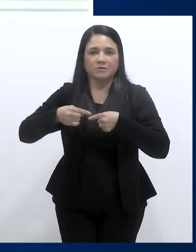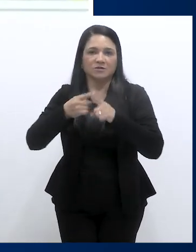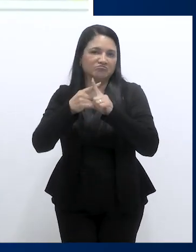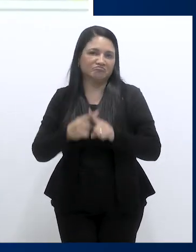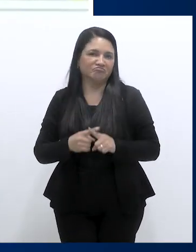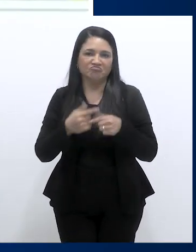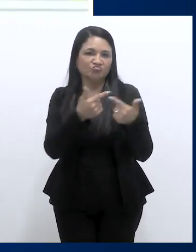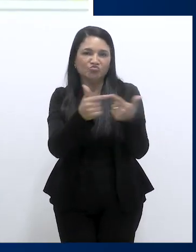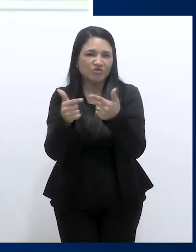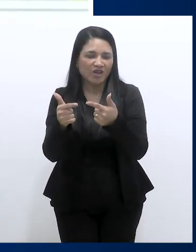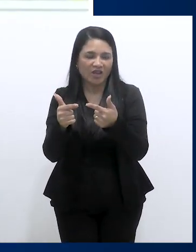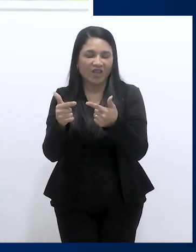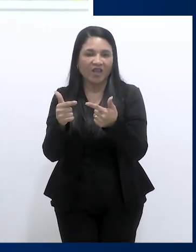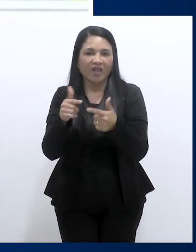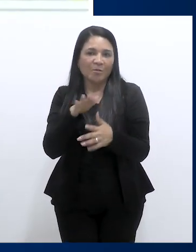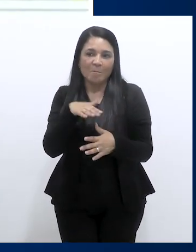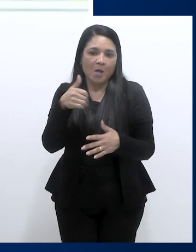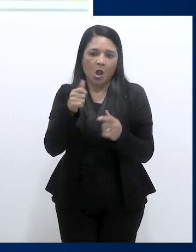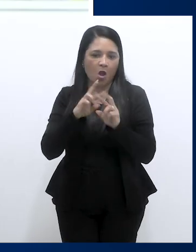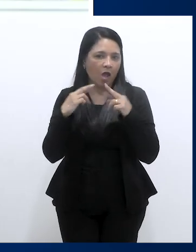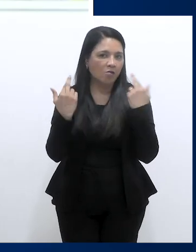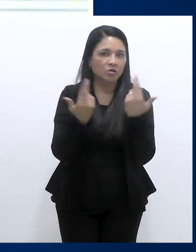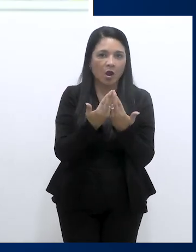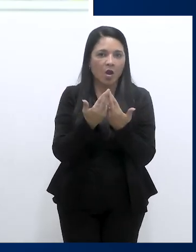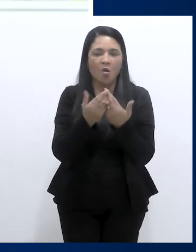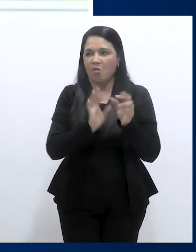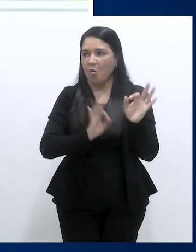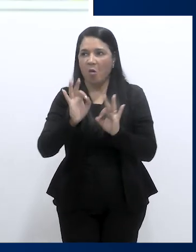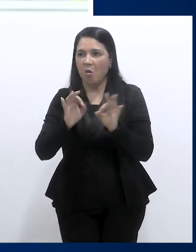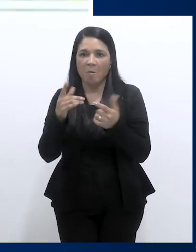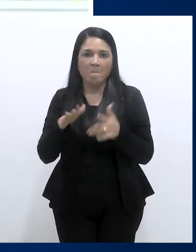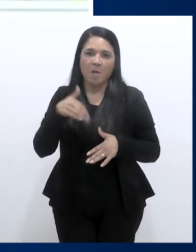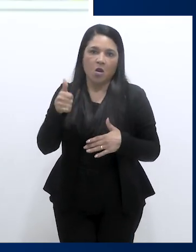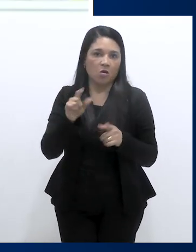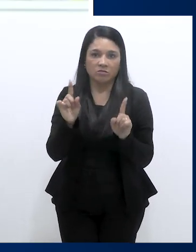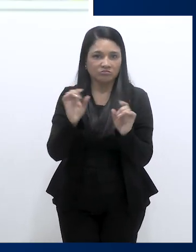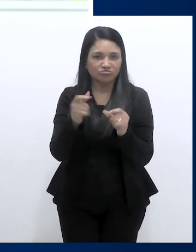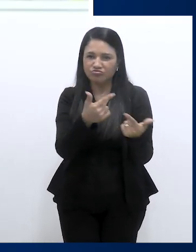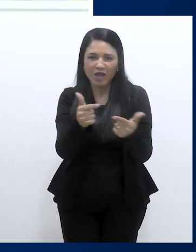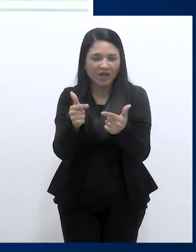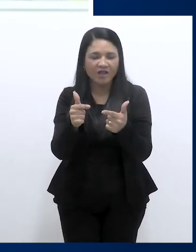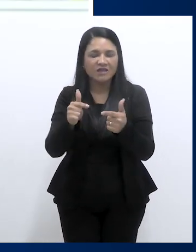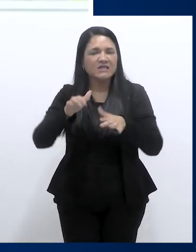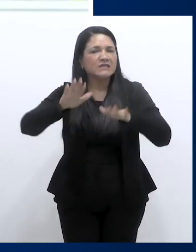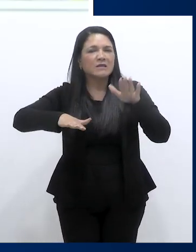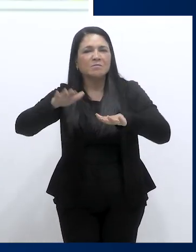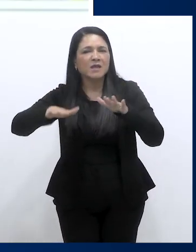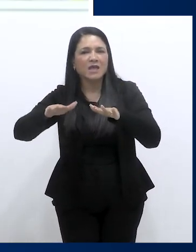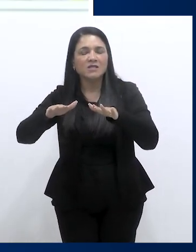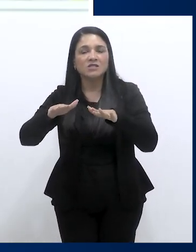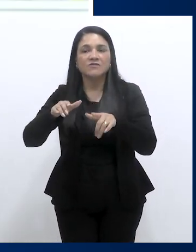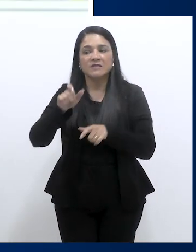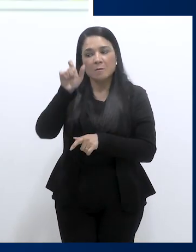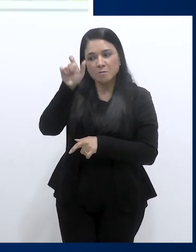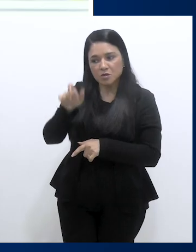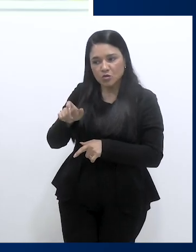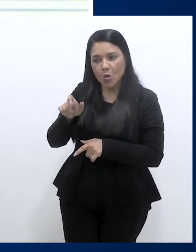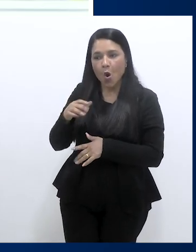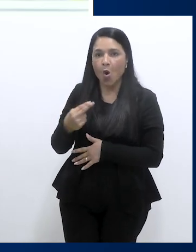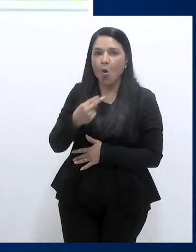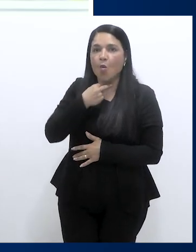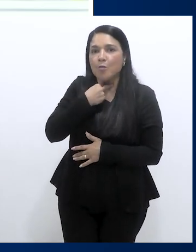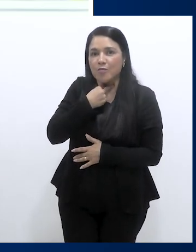uma competição para ver quem vai fazer a reunião melhor ou quem vai. Não. Depende. Se a pessoa não tá num mês